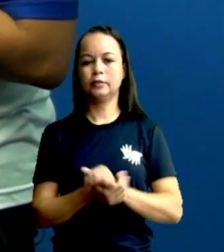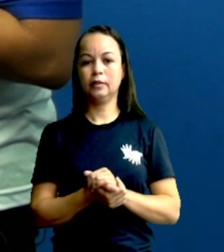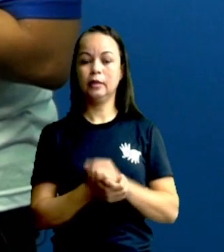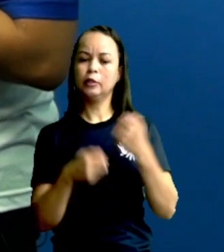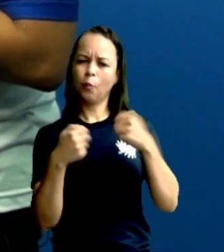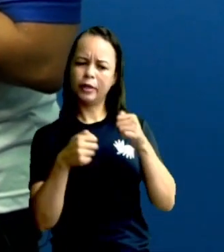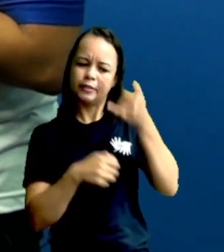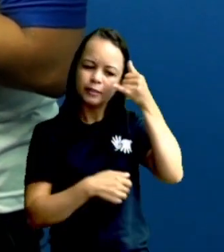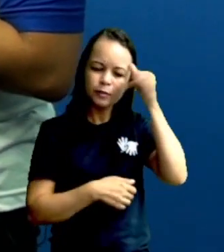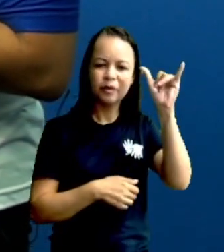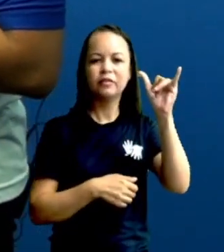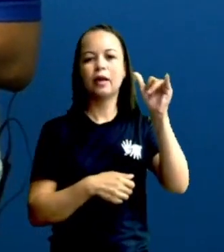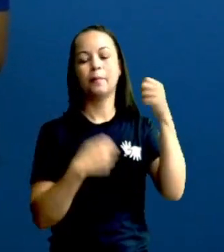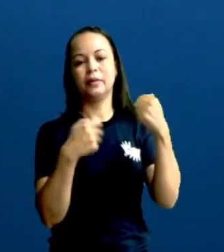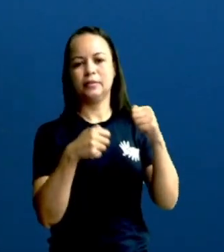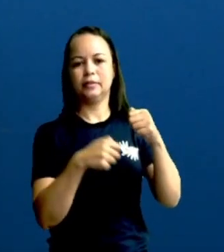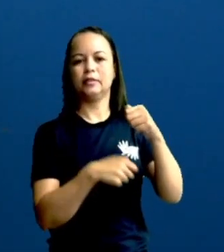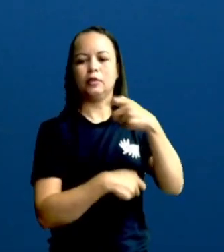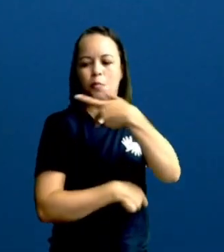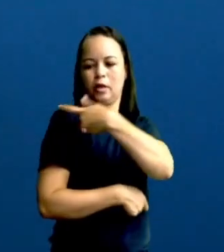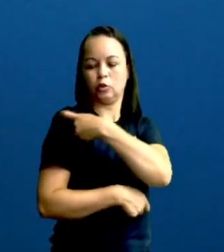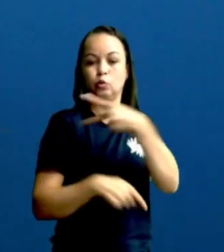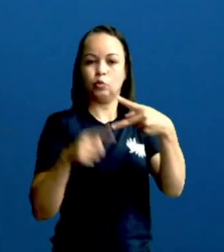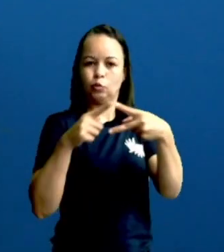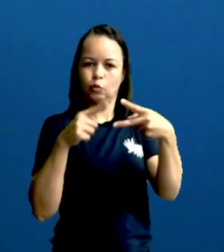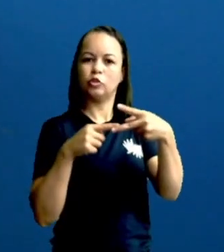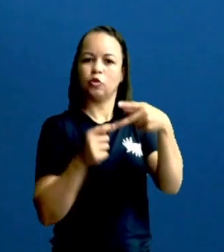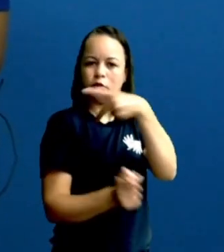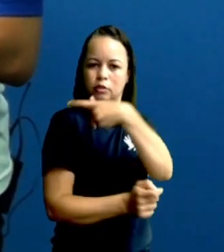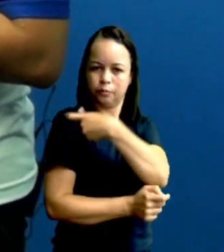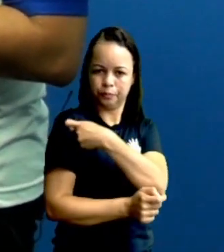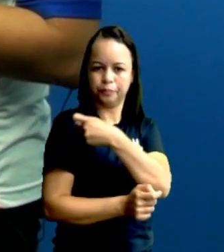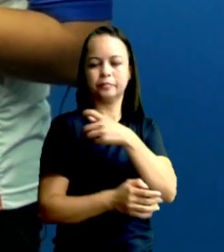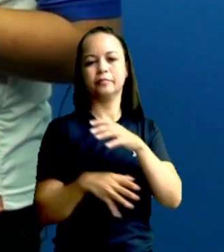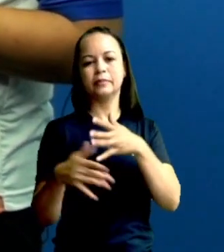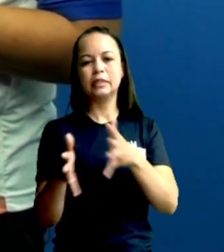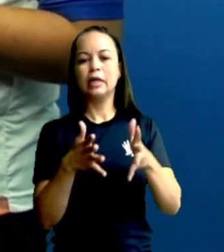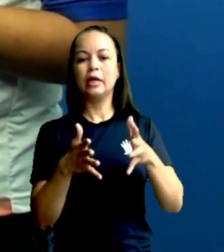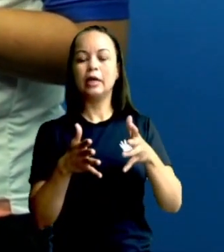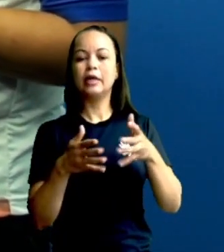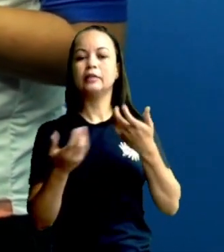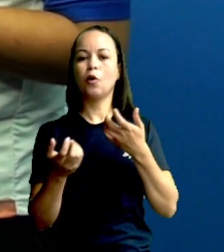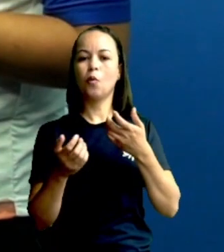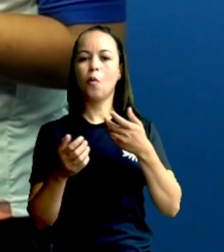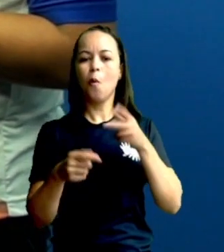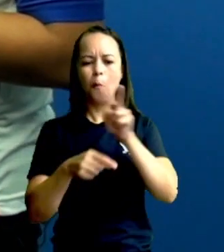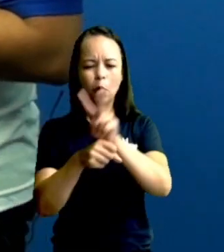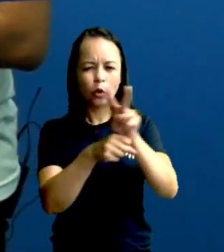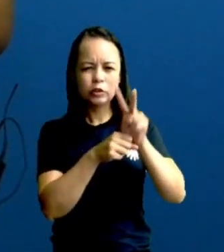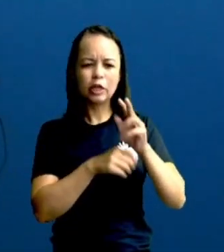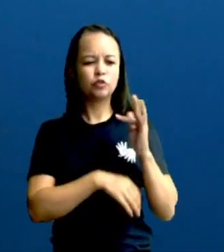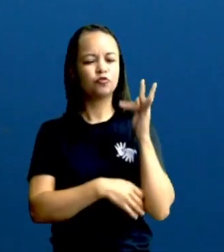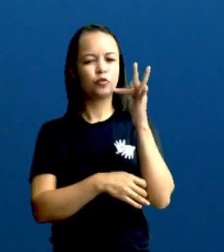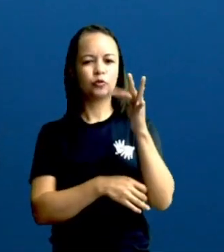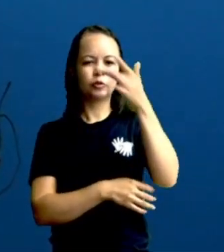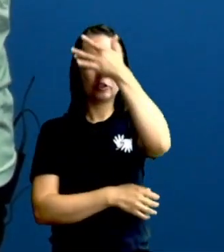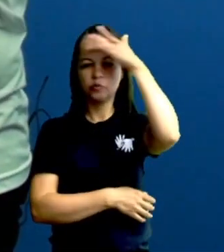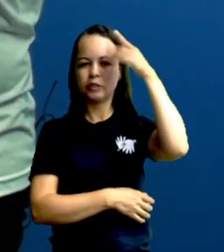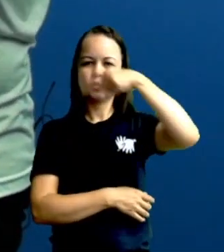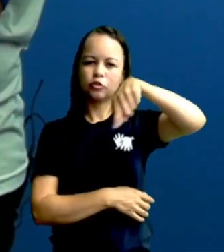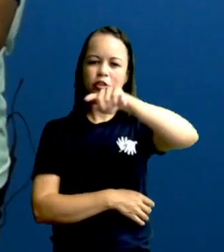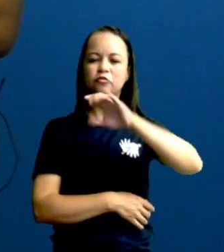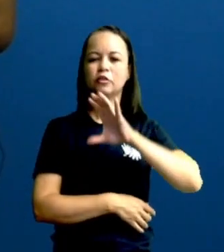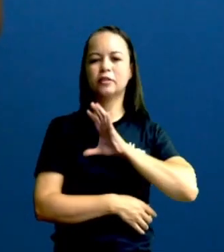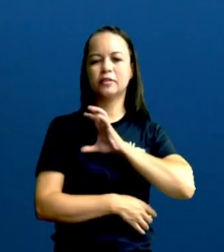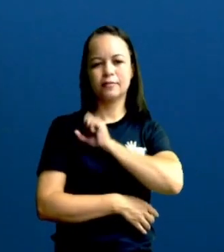preciso tomar as duas doses da vacina. E aqui, ó, proteja o futuro de quem você mais ama. E aqui, gente, por